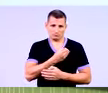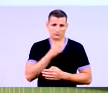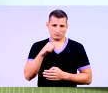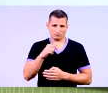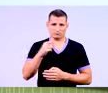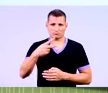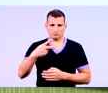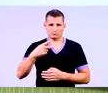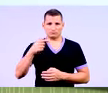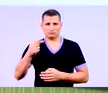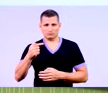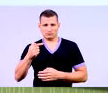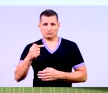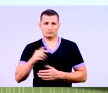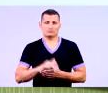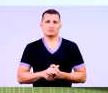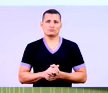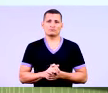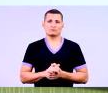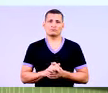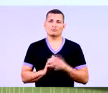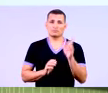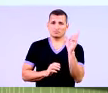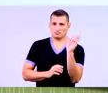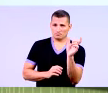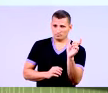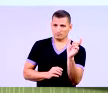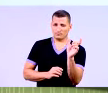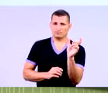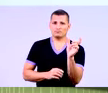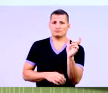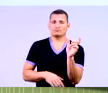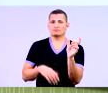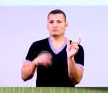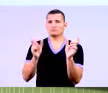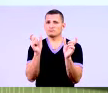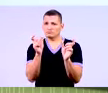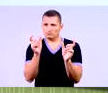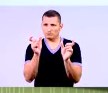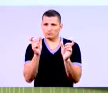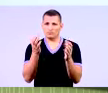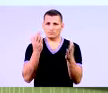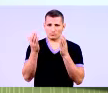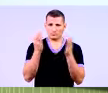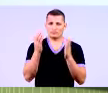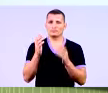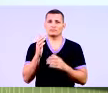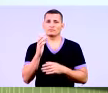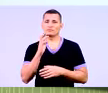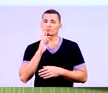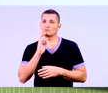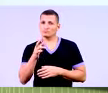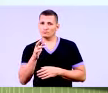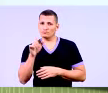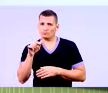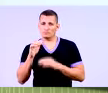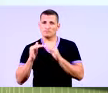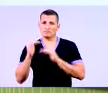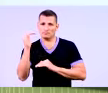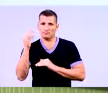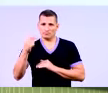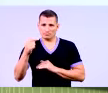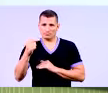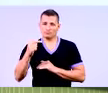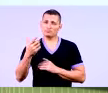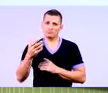minha variável que tenha média e vou compará la com a minha média ao set então o resultado da média é maior que 7 é